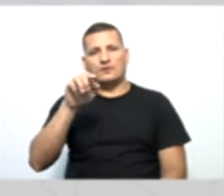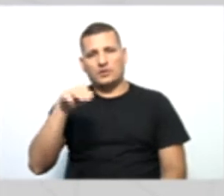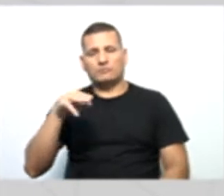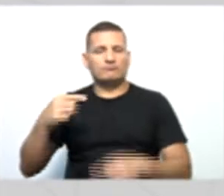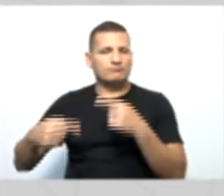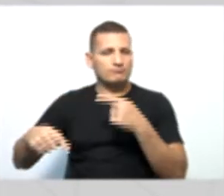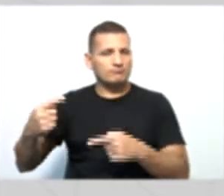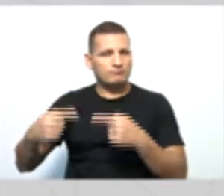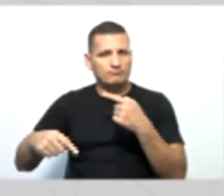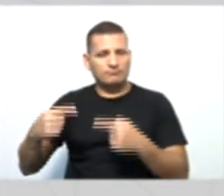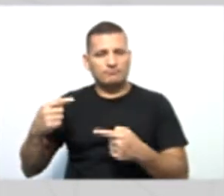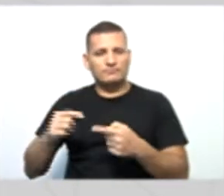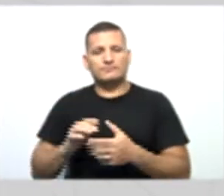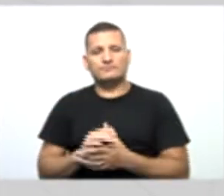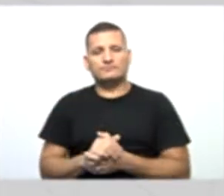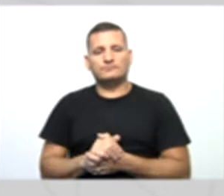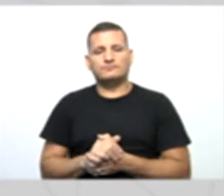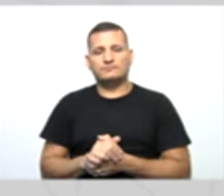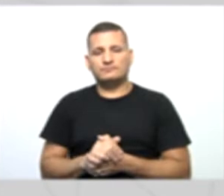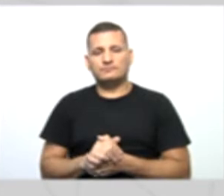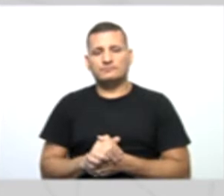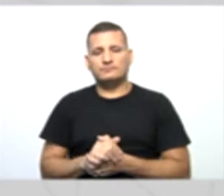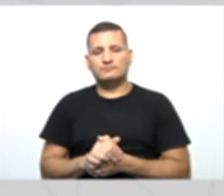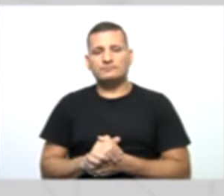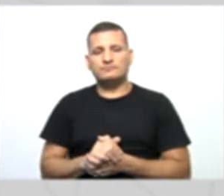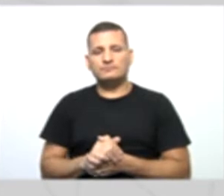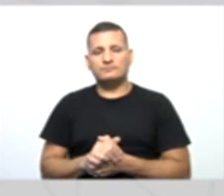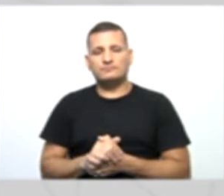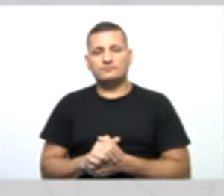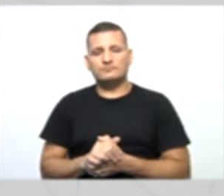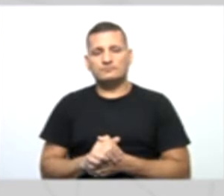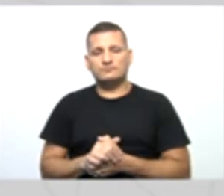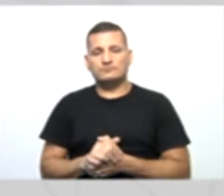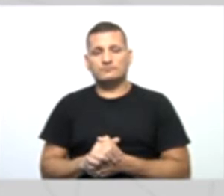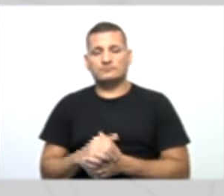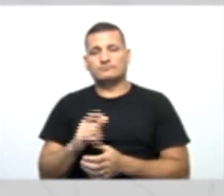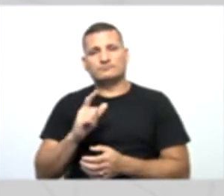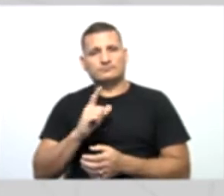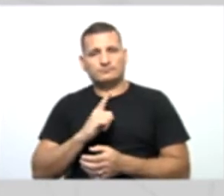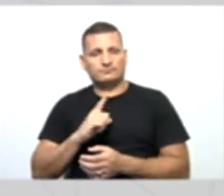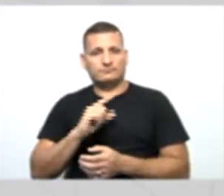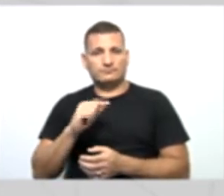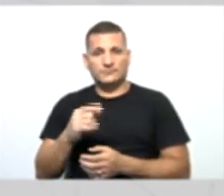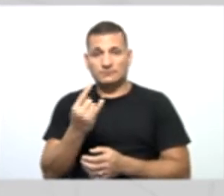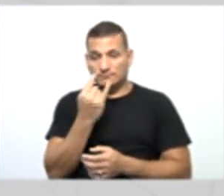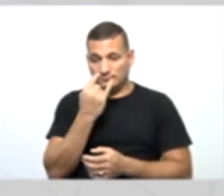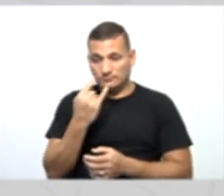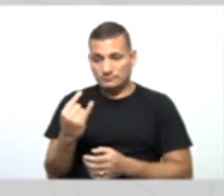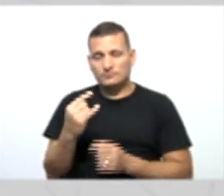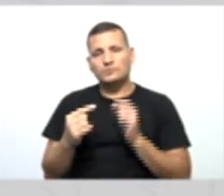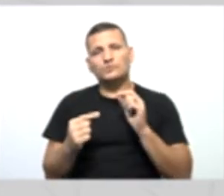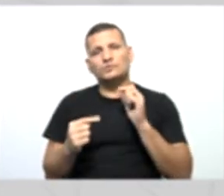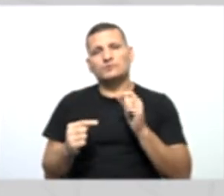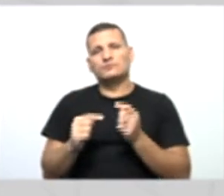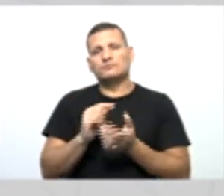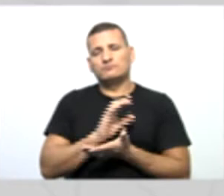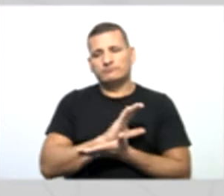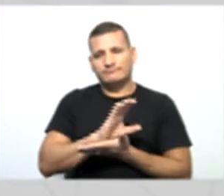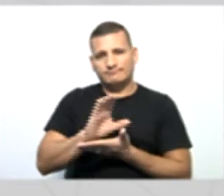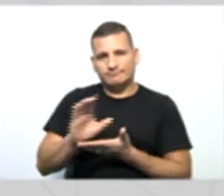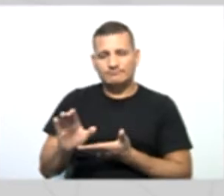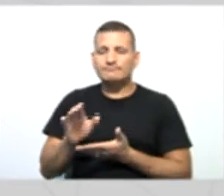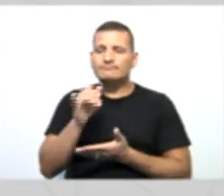competitiva. Ter atração de empreendimentos e produtores para a região é quando uma região ela está